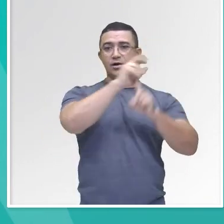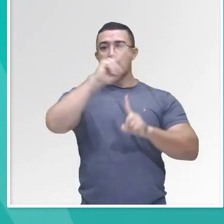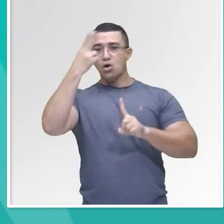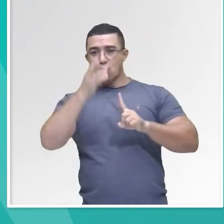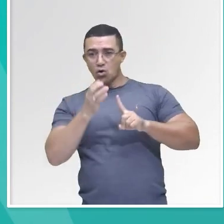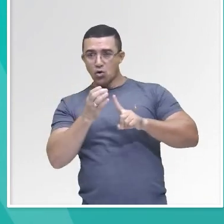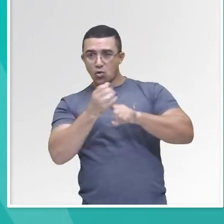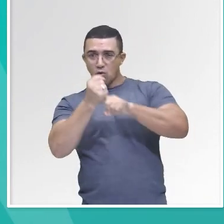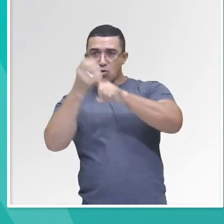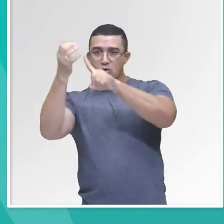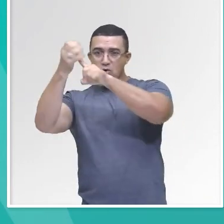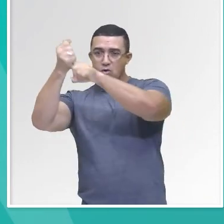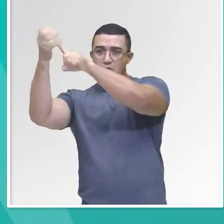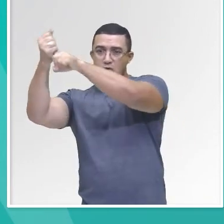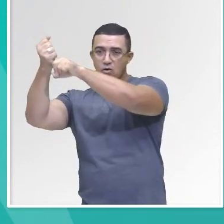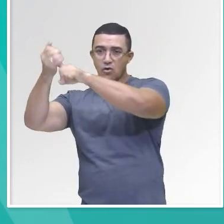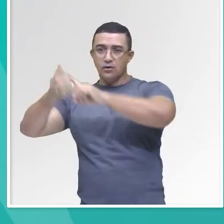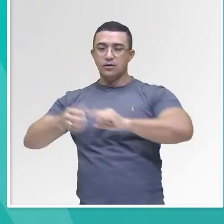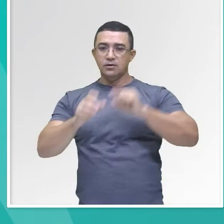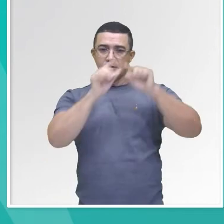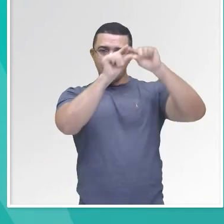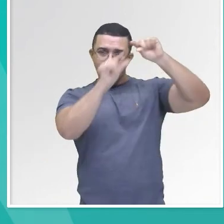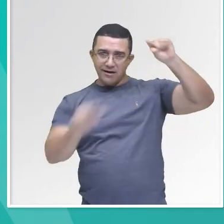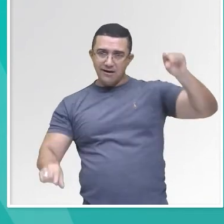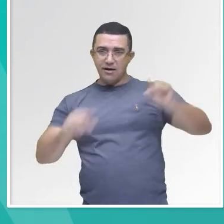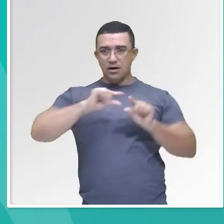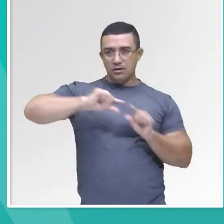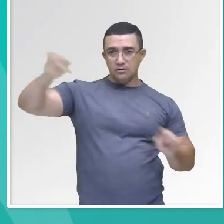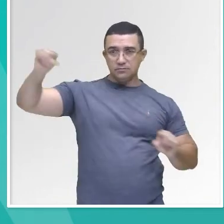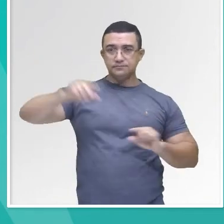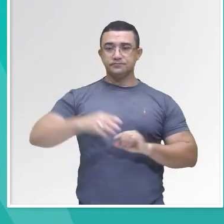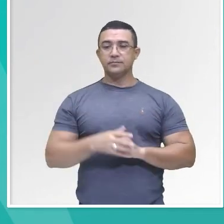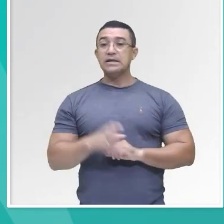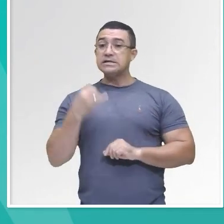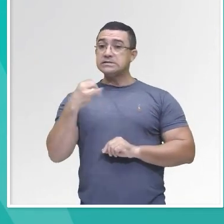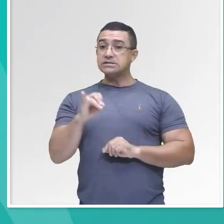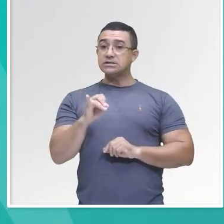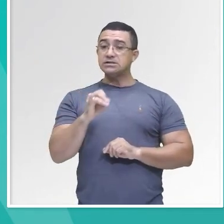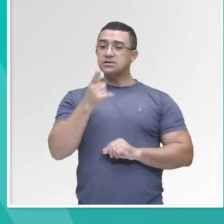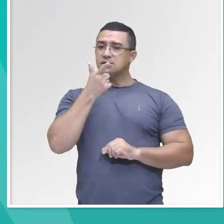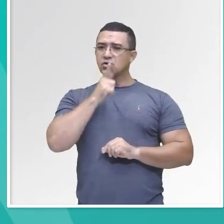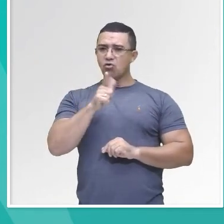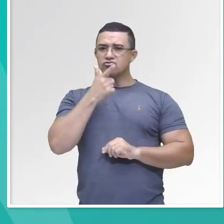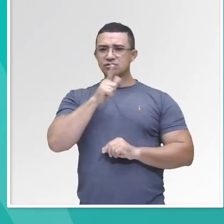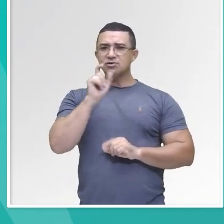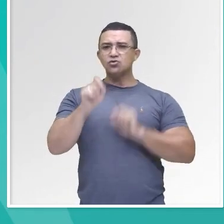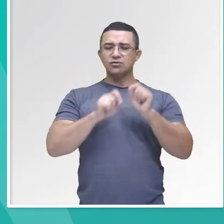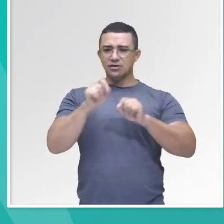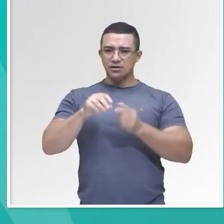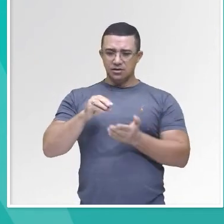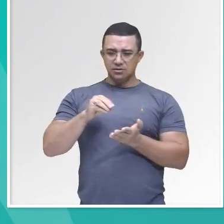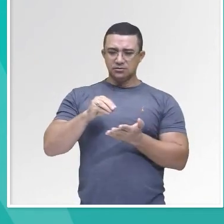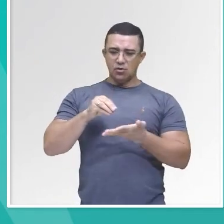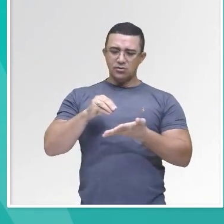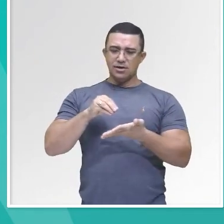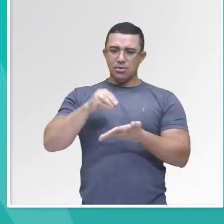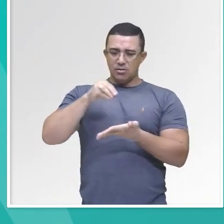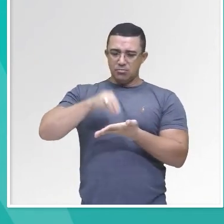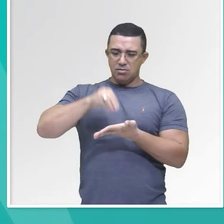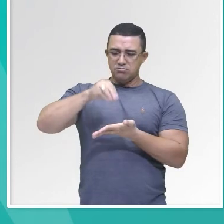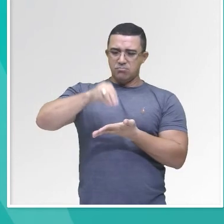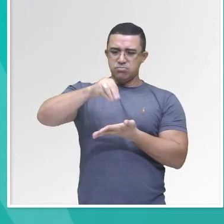informação interessante do peão é que se ele conseguir chegar lá na 8ª casa, né, na última linha